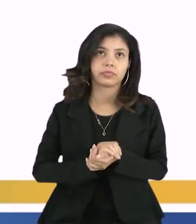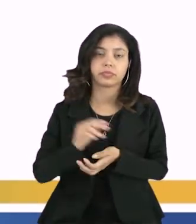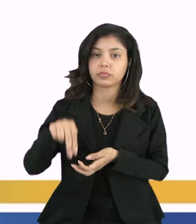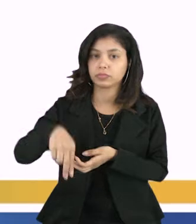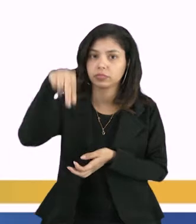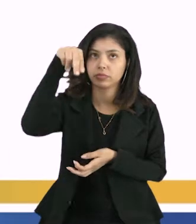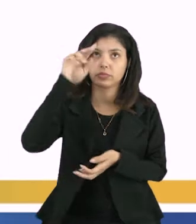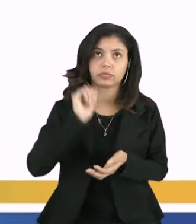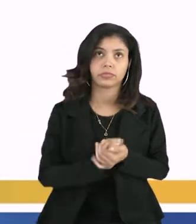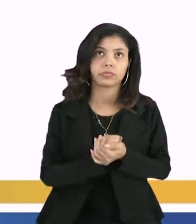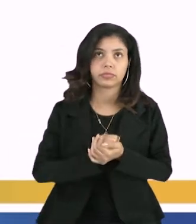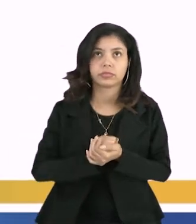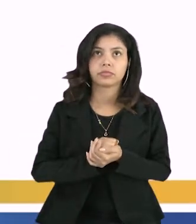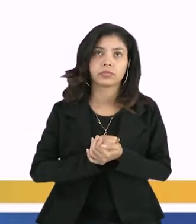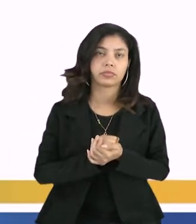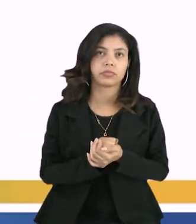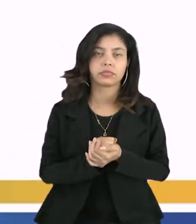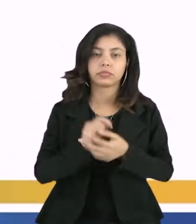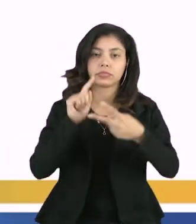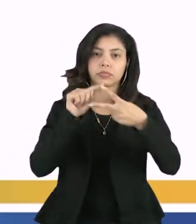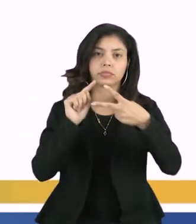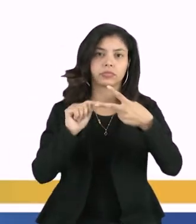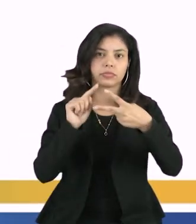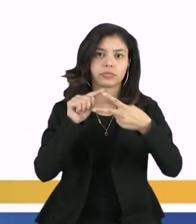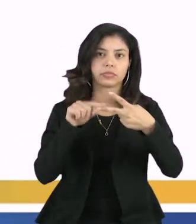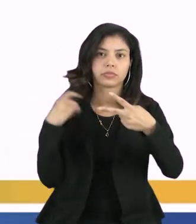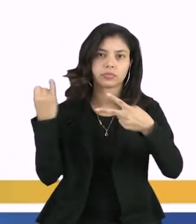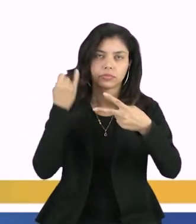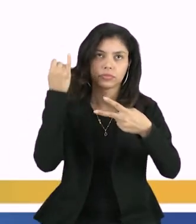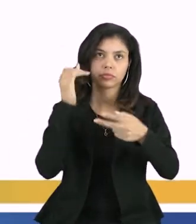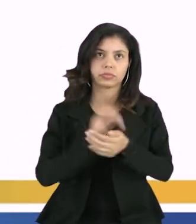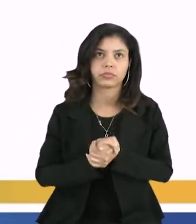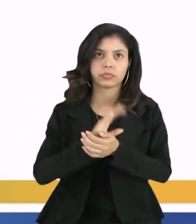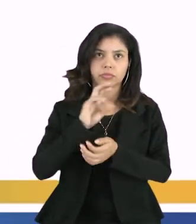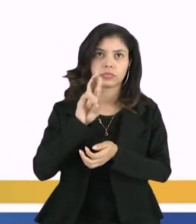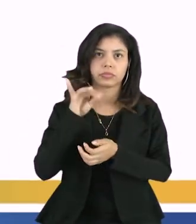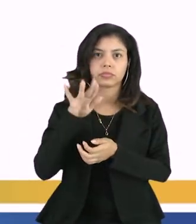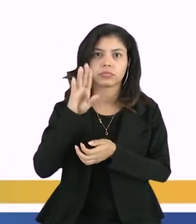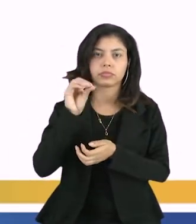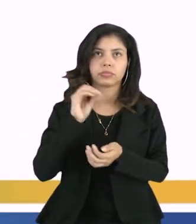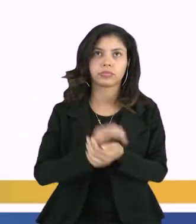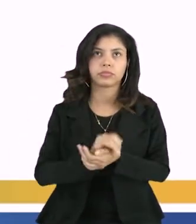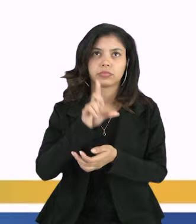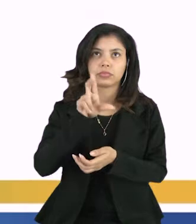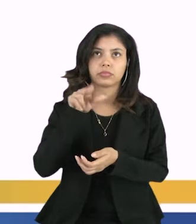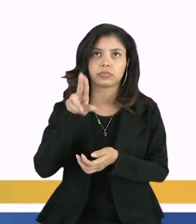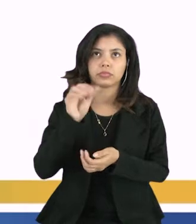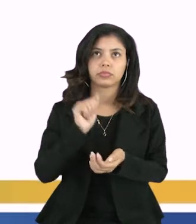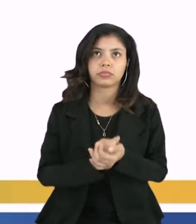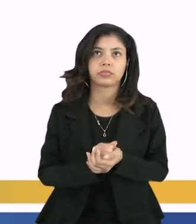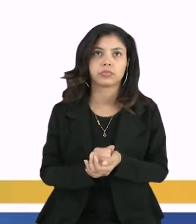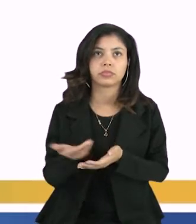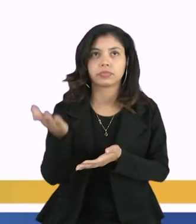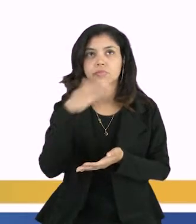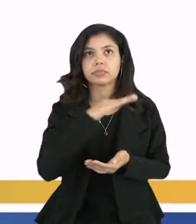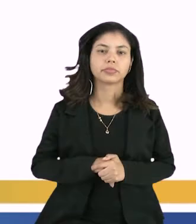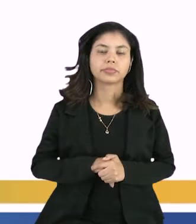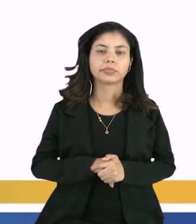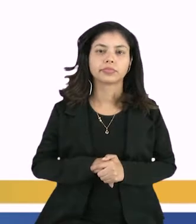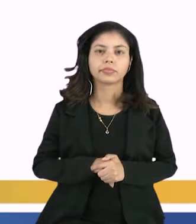região norte, né? E a gente vai falar de duas danças específicas, o carimbó e o lundu. Então vamos